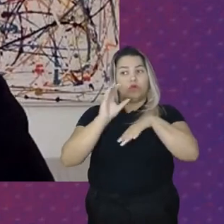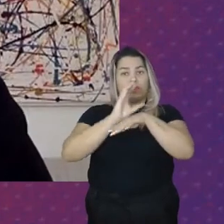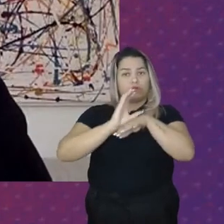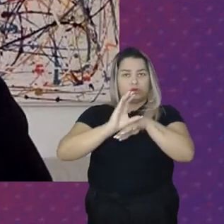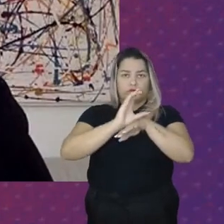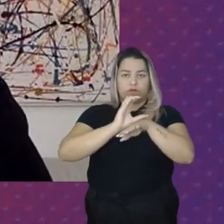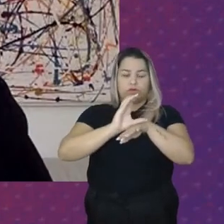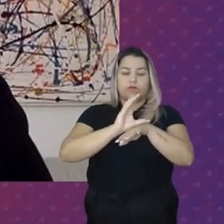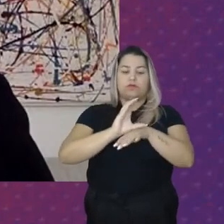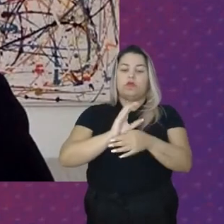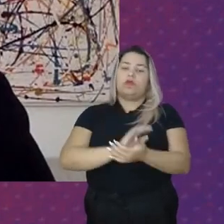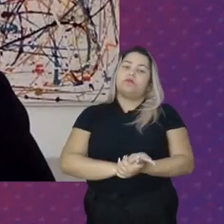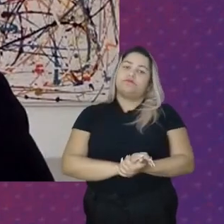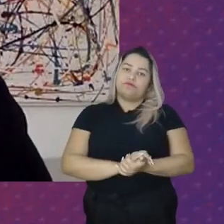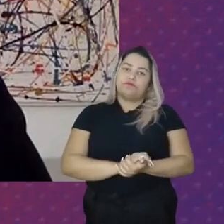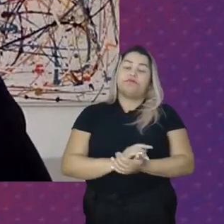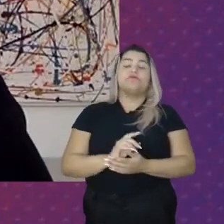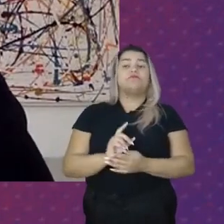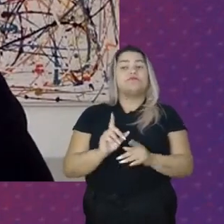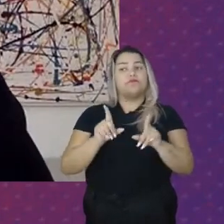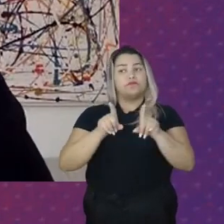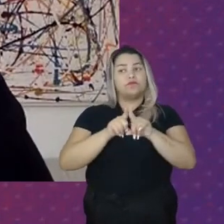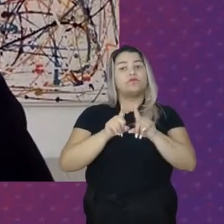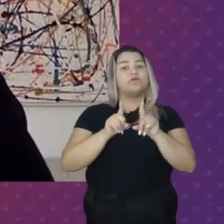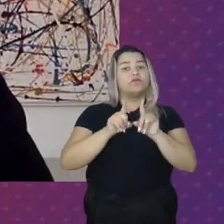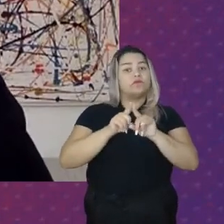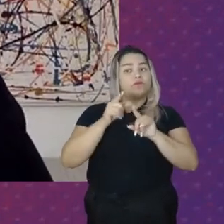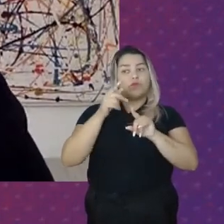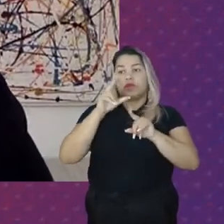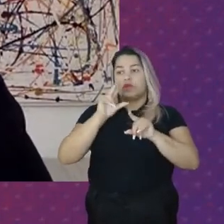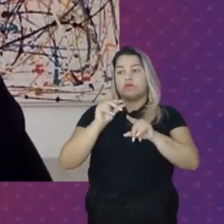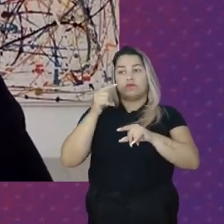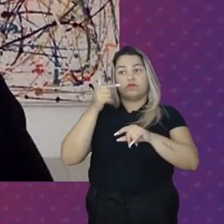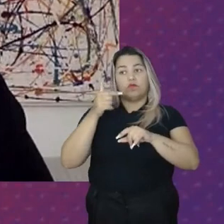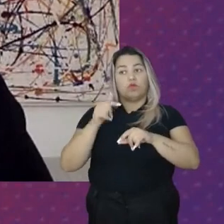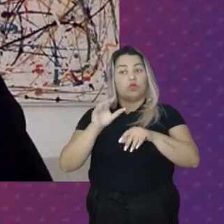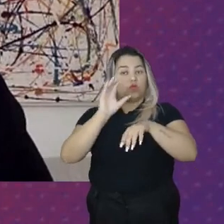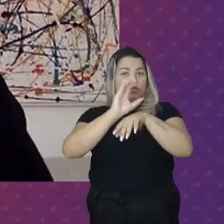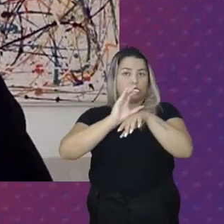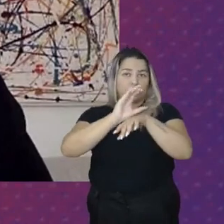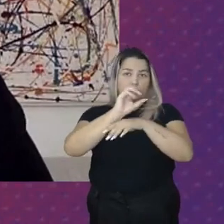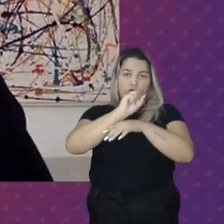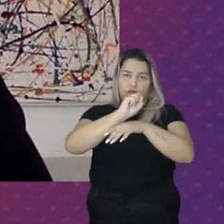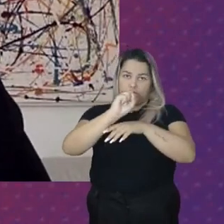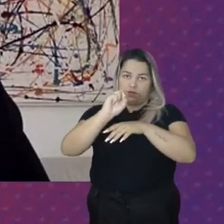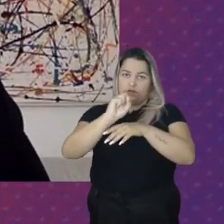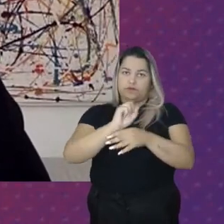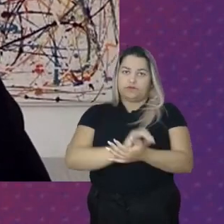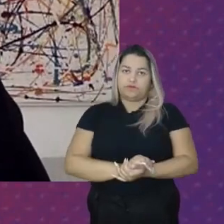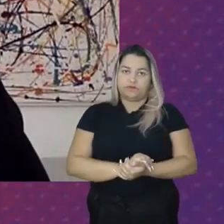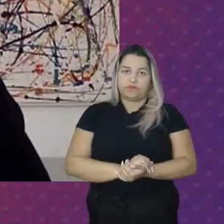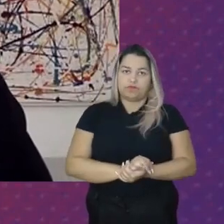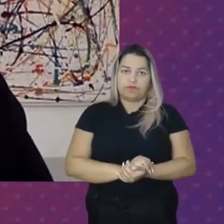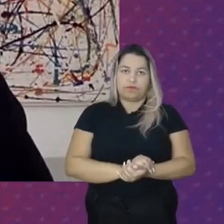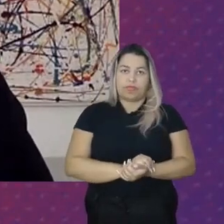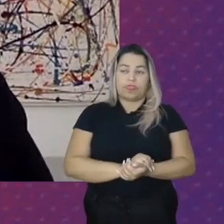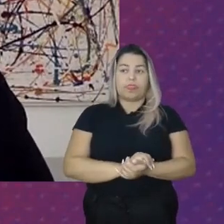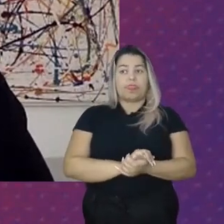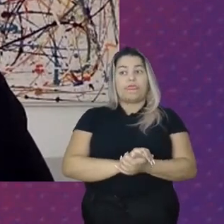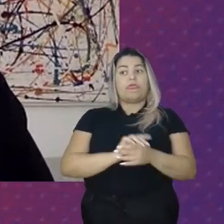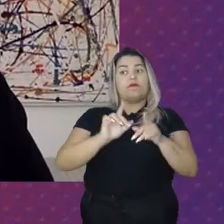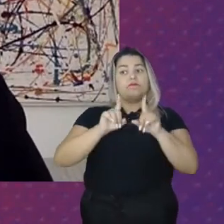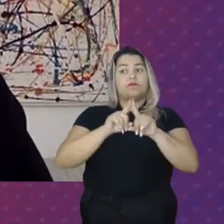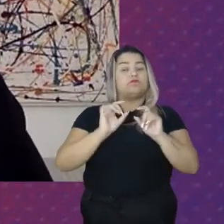constituinte, ainda assim, elas não conquistaram, com a Constituição de 88, a